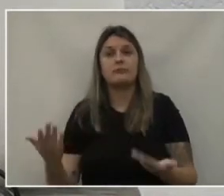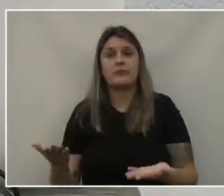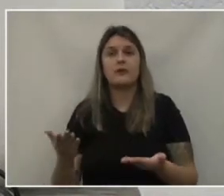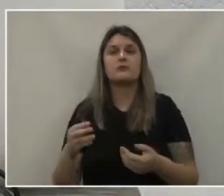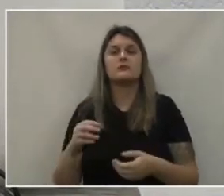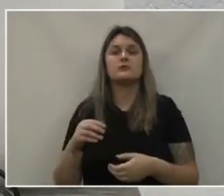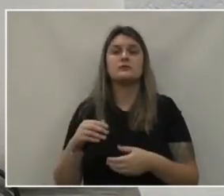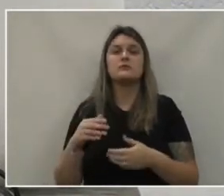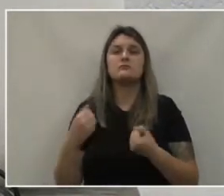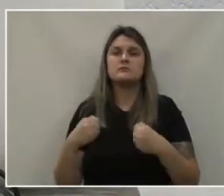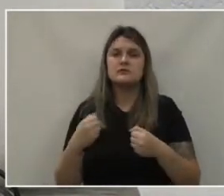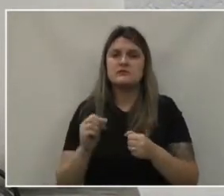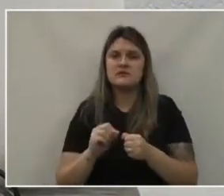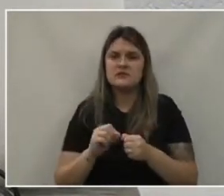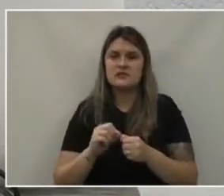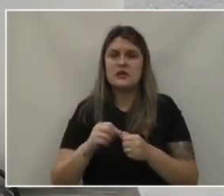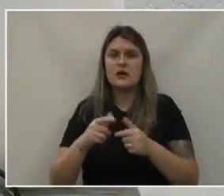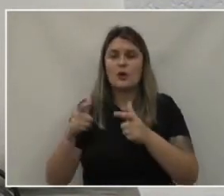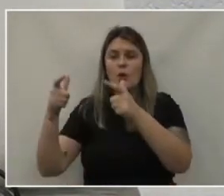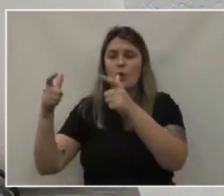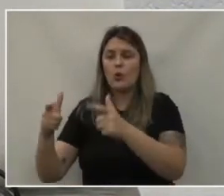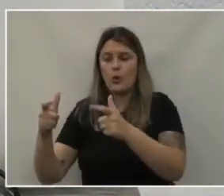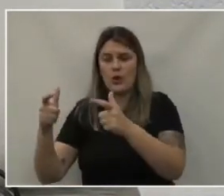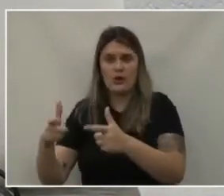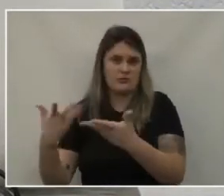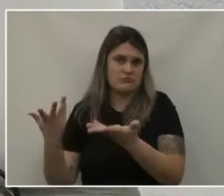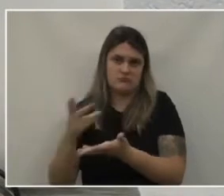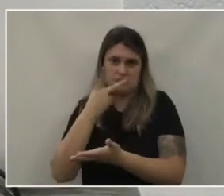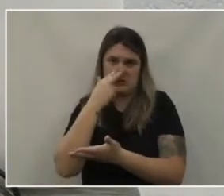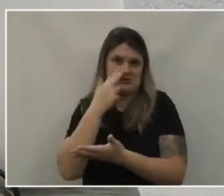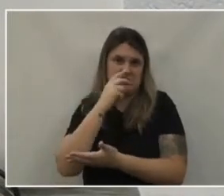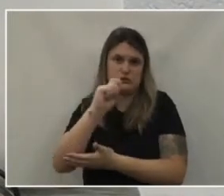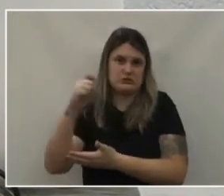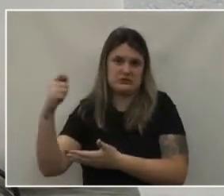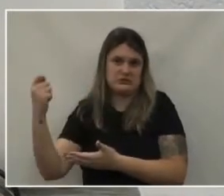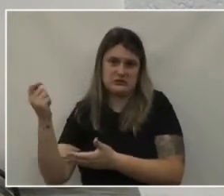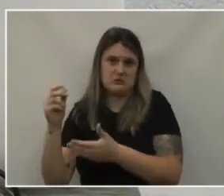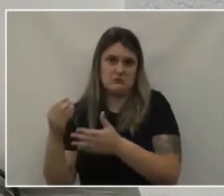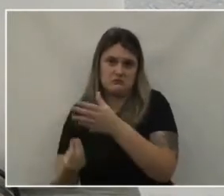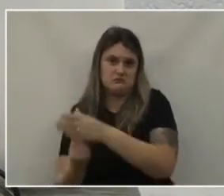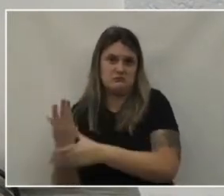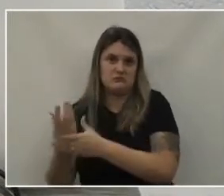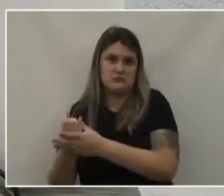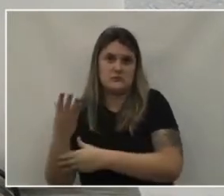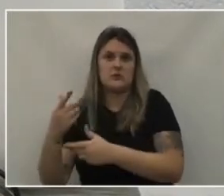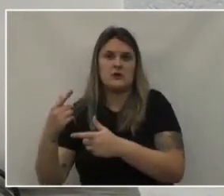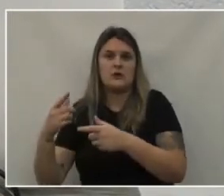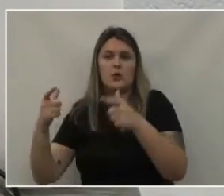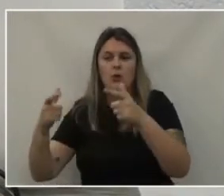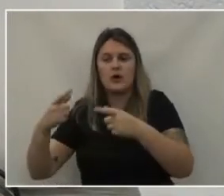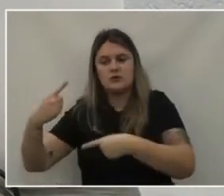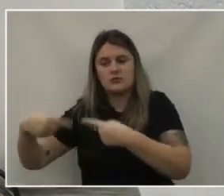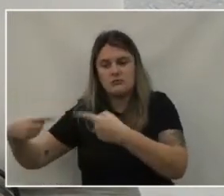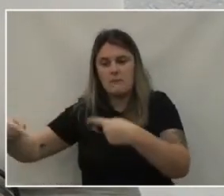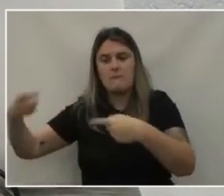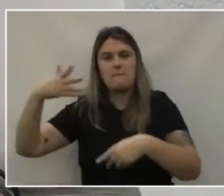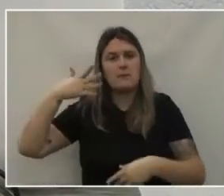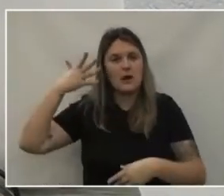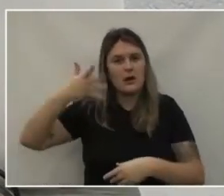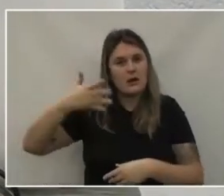ser providenciado espaço, em posse do Executivo Municipal, para que haja debates,